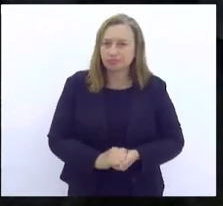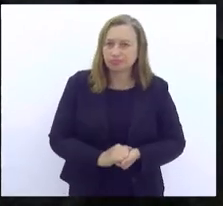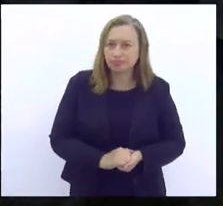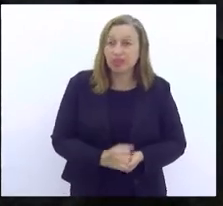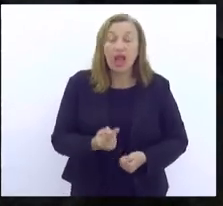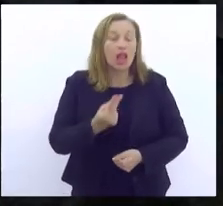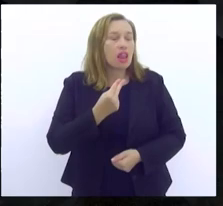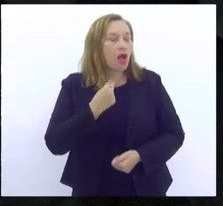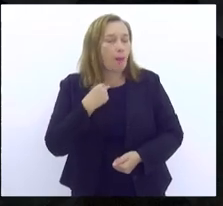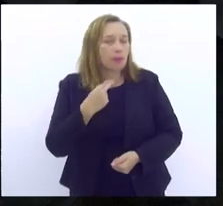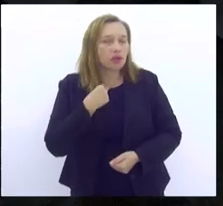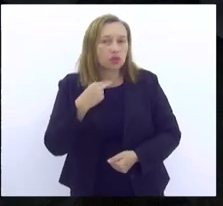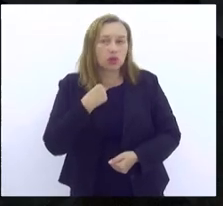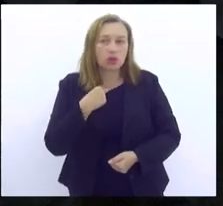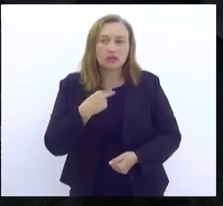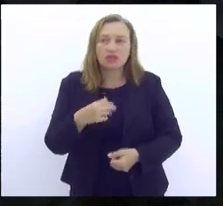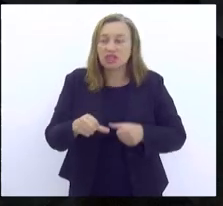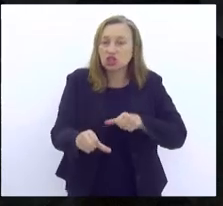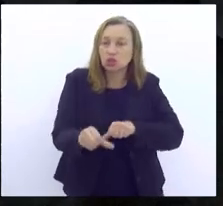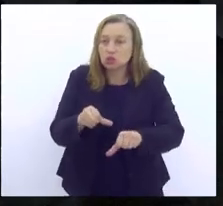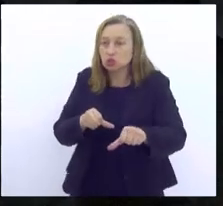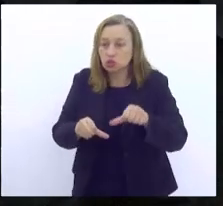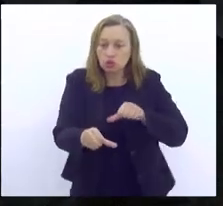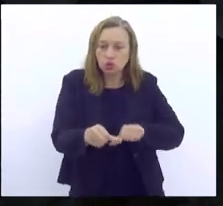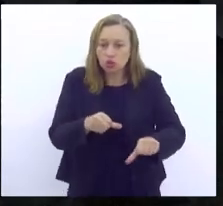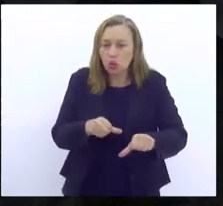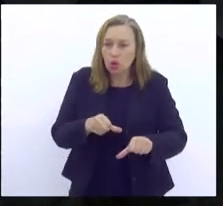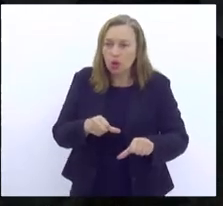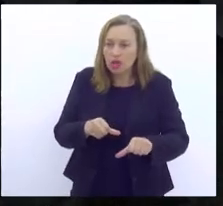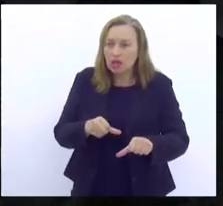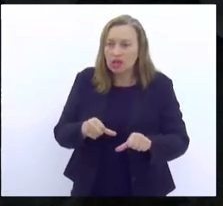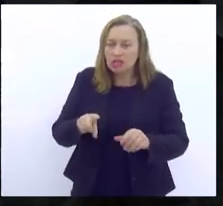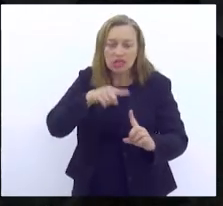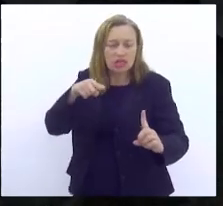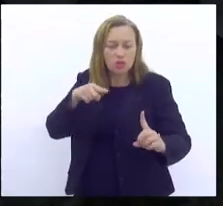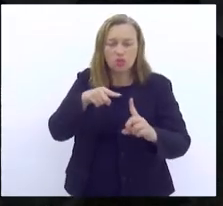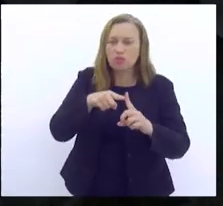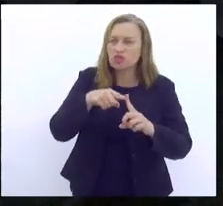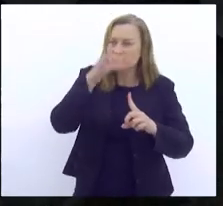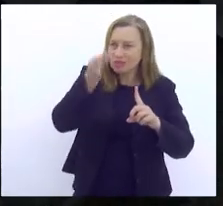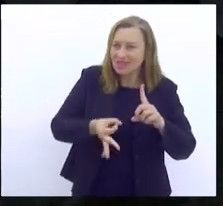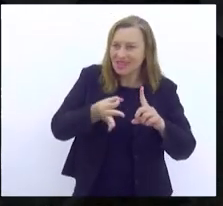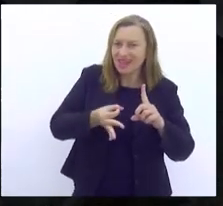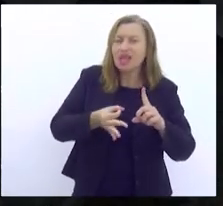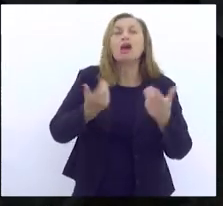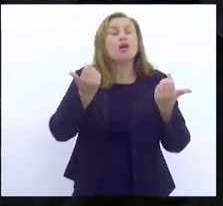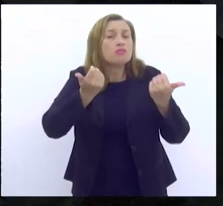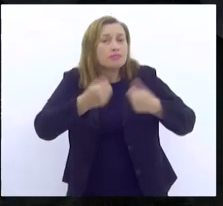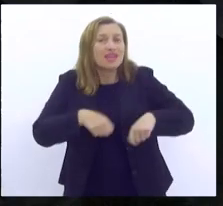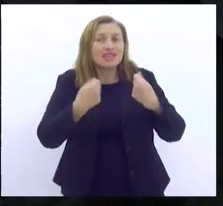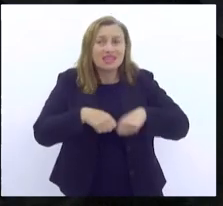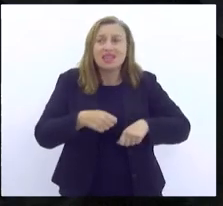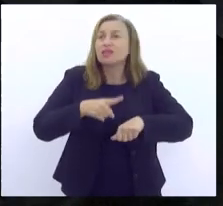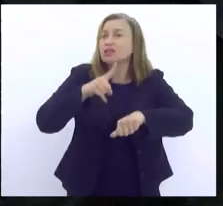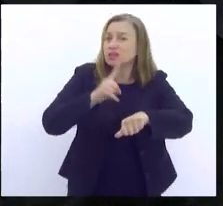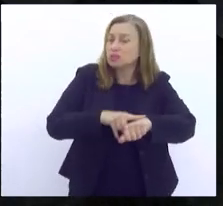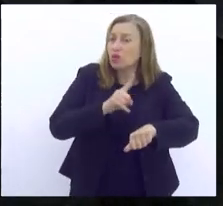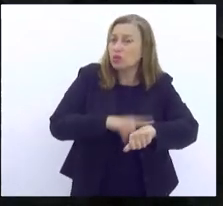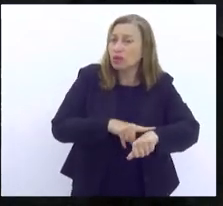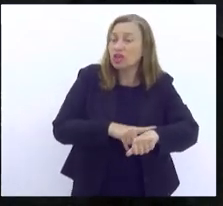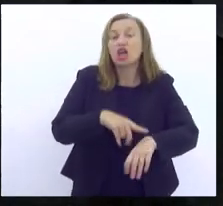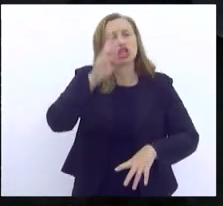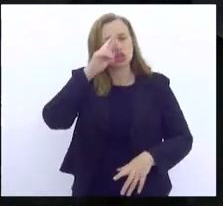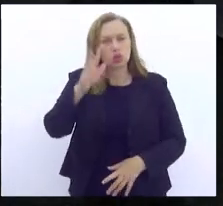Não se pode fazer trocas sem critérios objetivos. Nós precisamos, nesse momento,